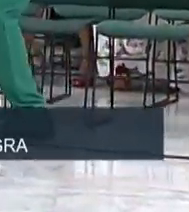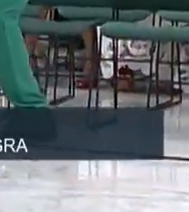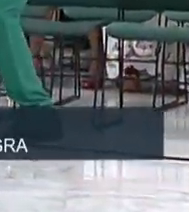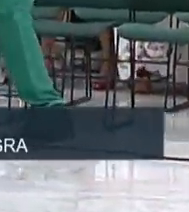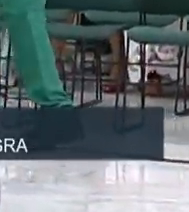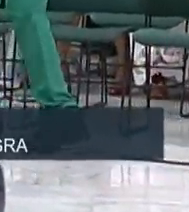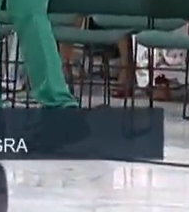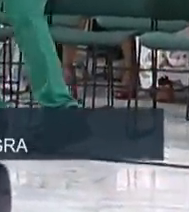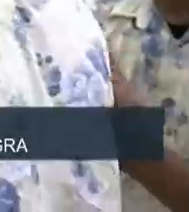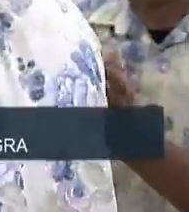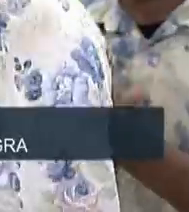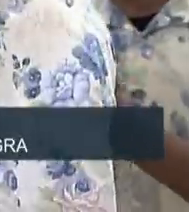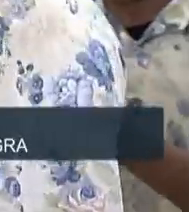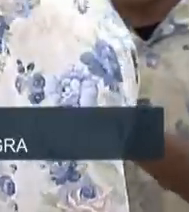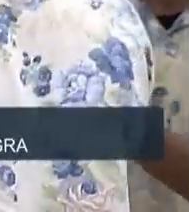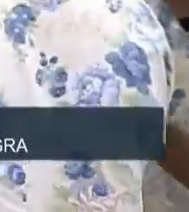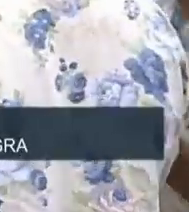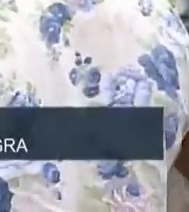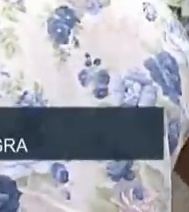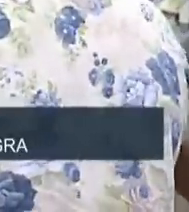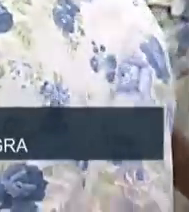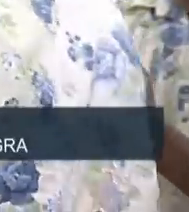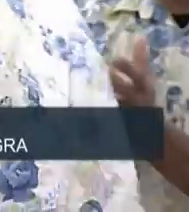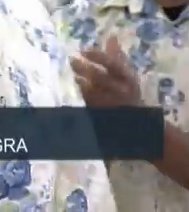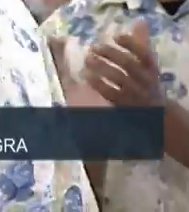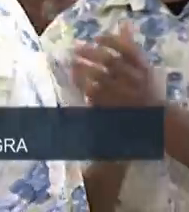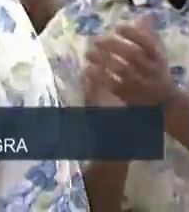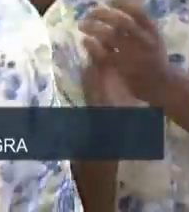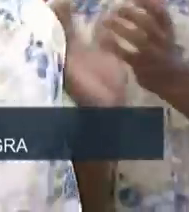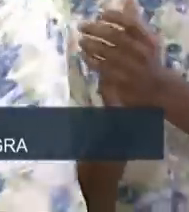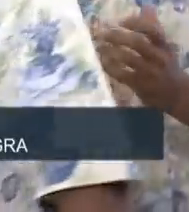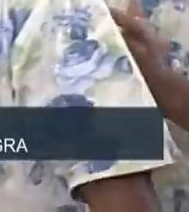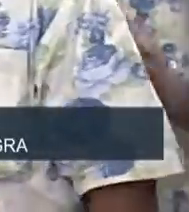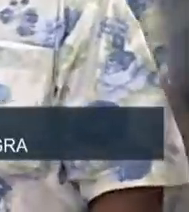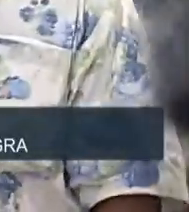saindo eu vou saindo eu vou